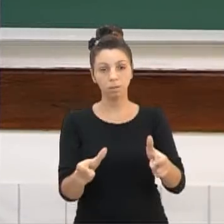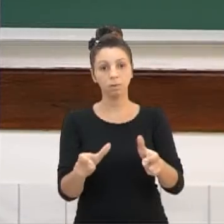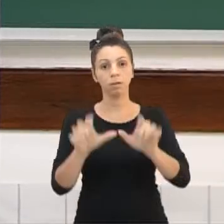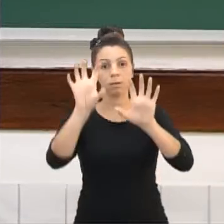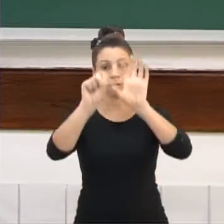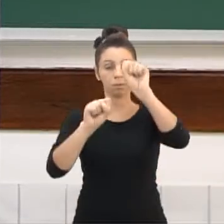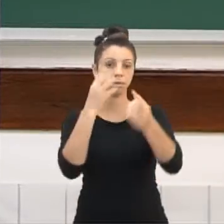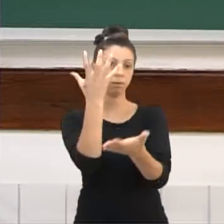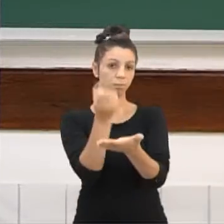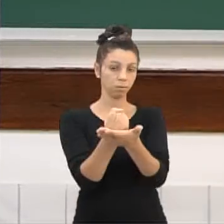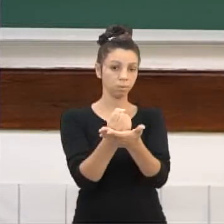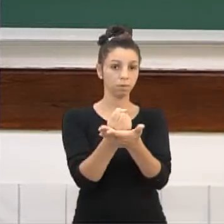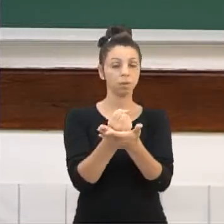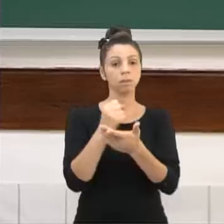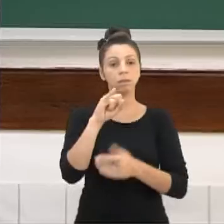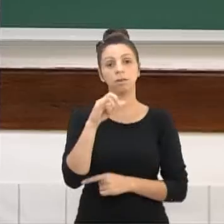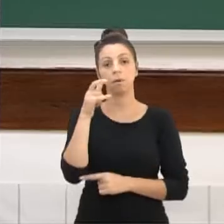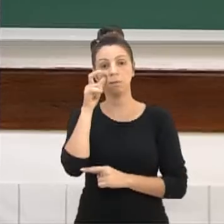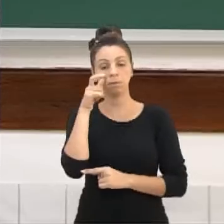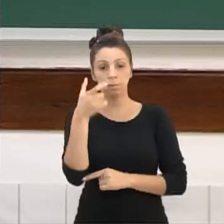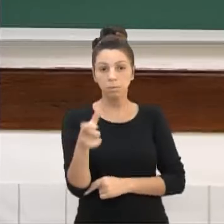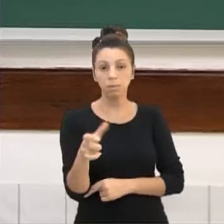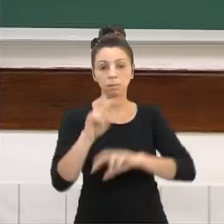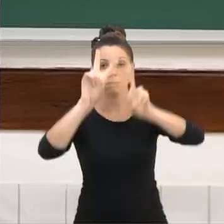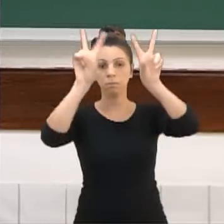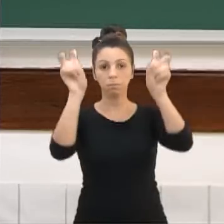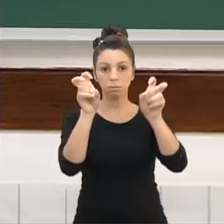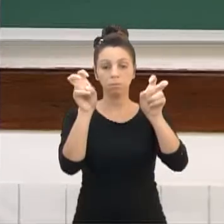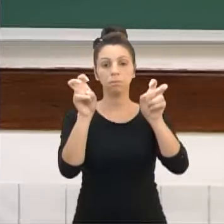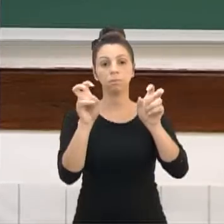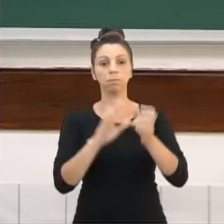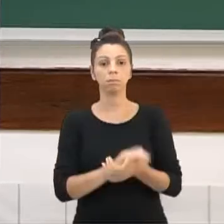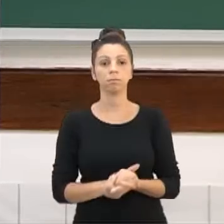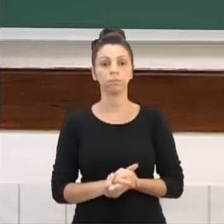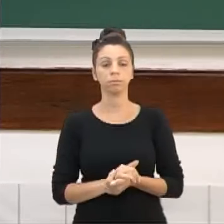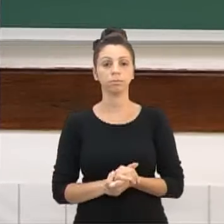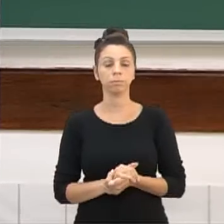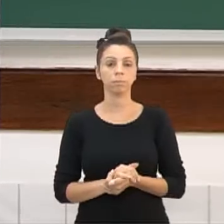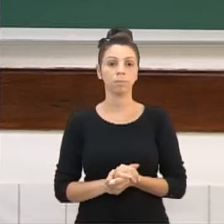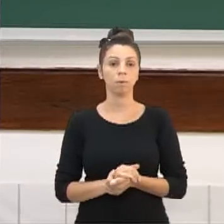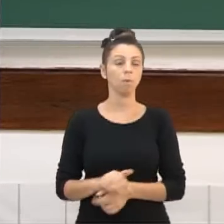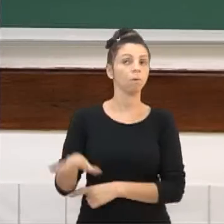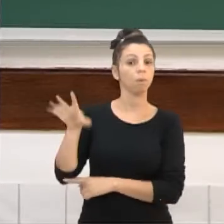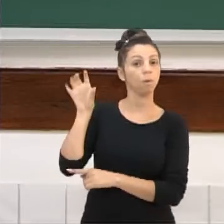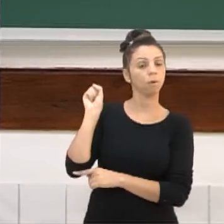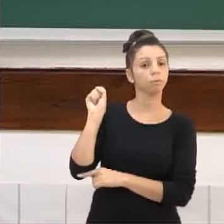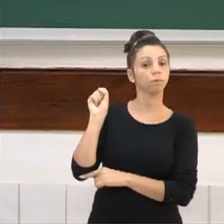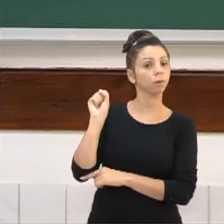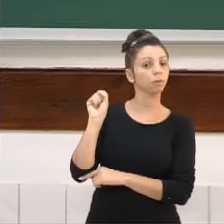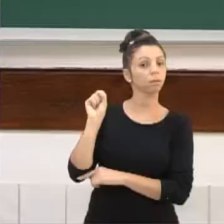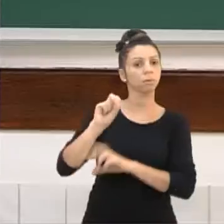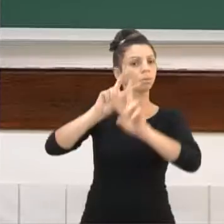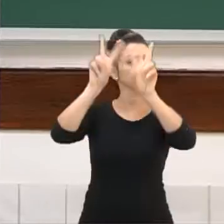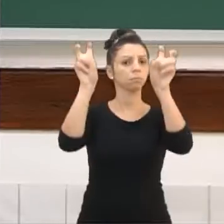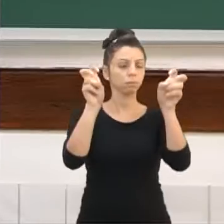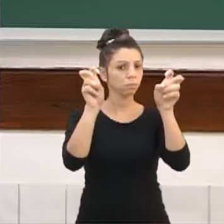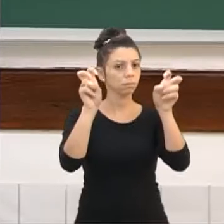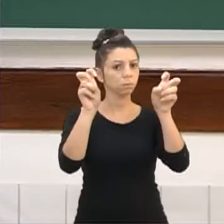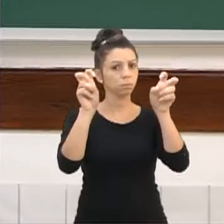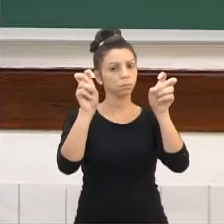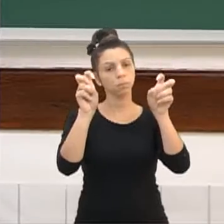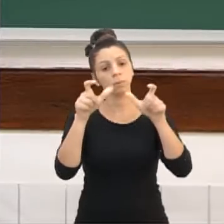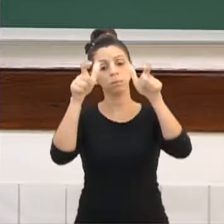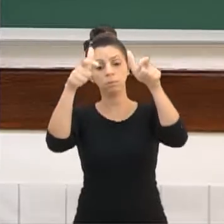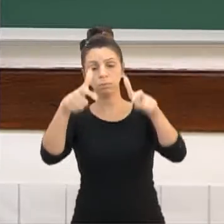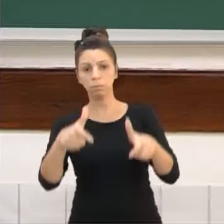é que, se eu me interessei por algum assunto e eu gostaria de ouvir a respeito desse assunto num local,